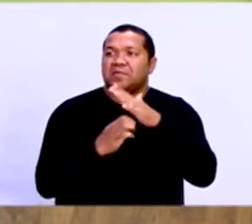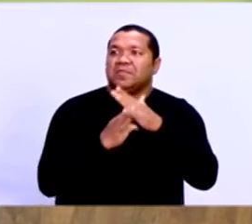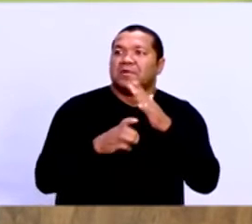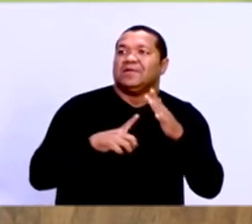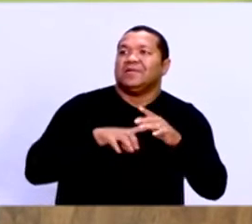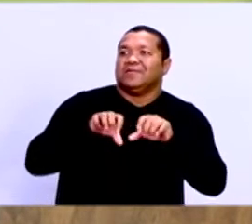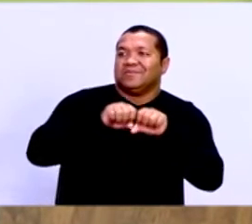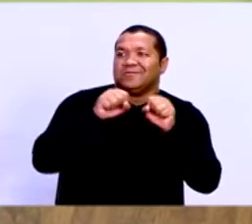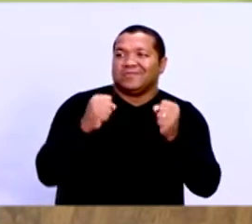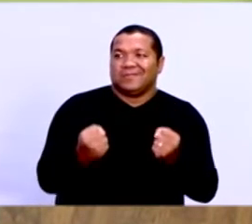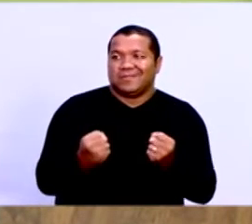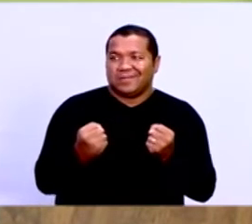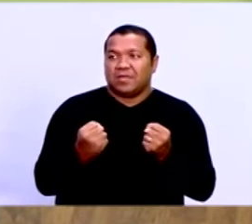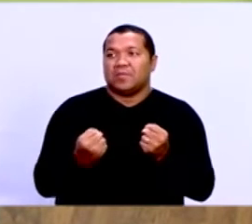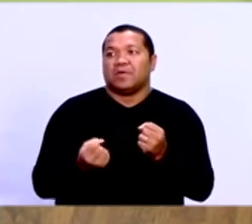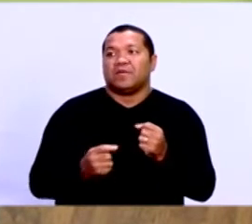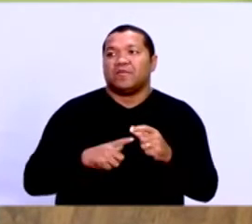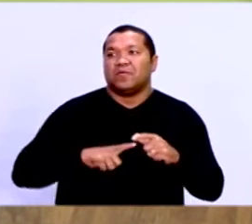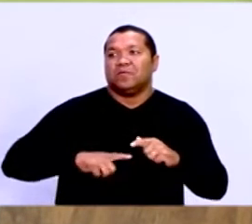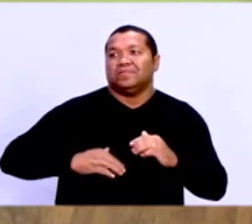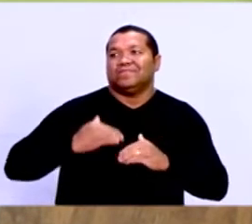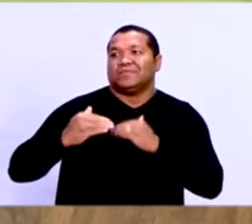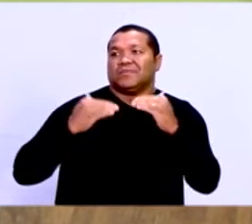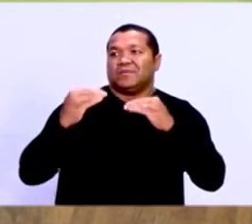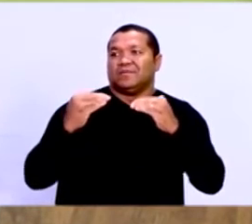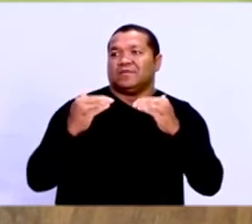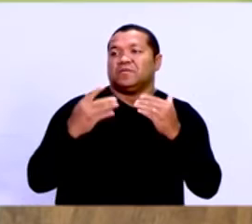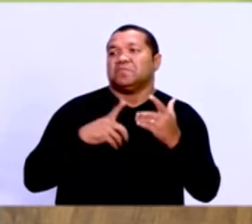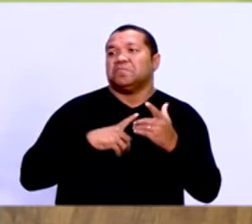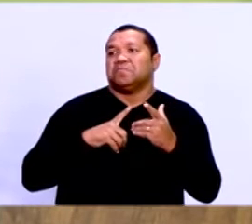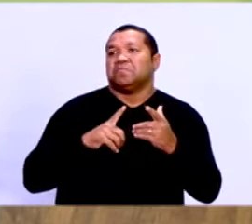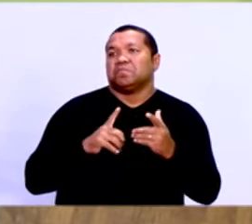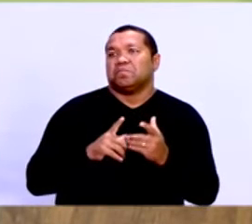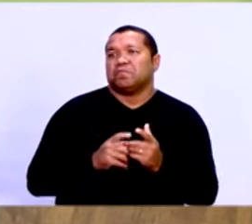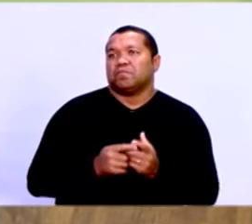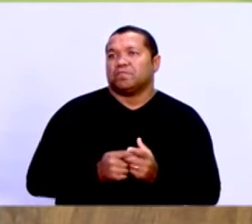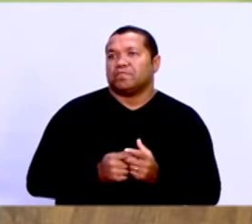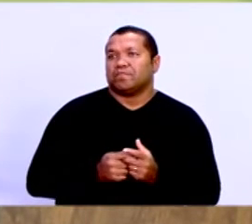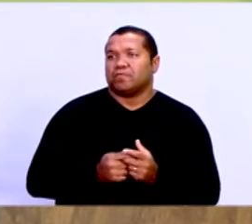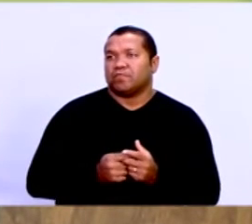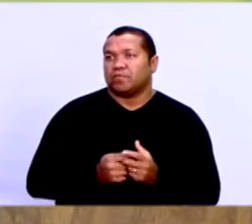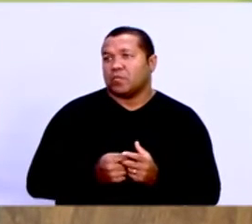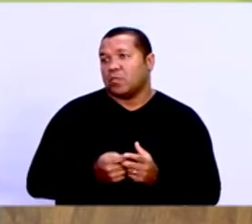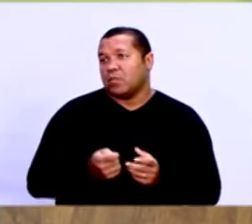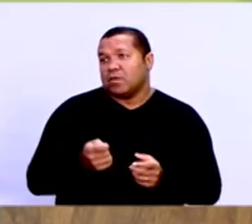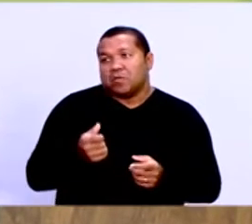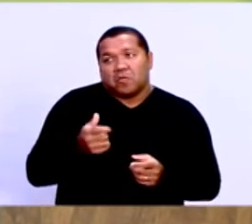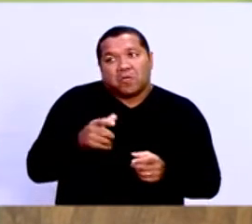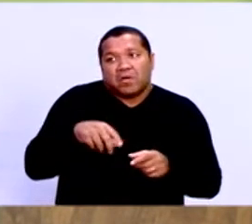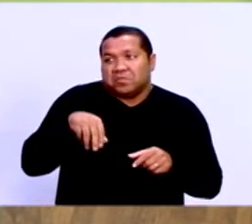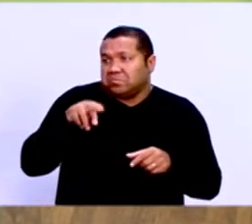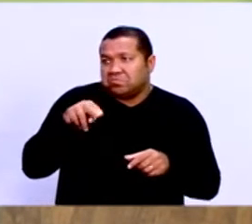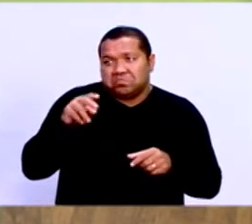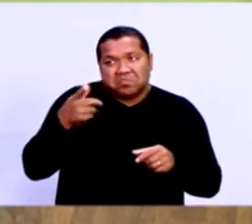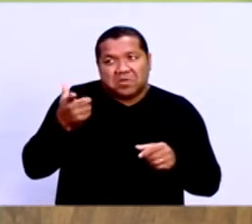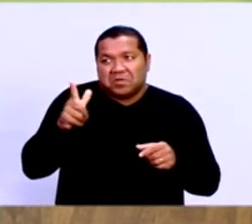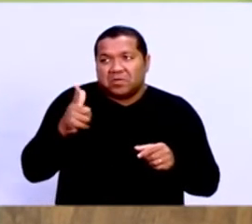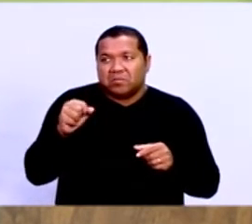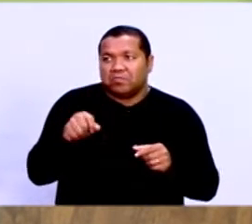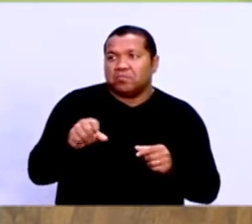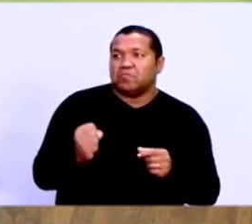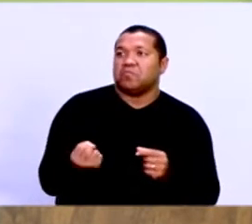que foi desenvolvido nem sempre são a mesma pessoa que dizia que